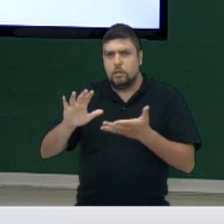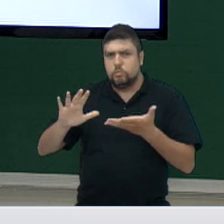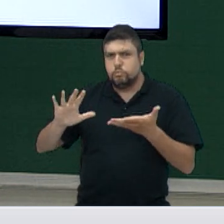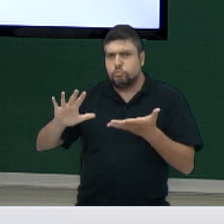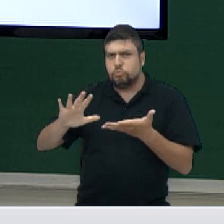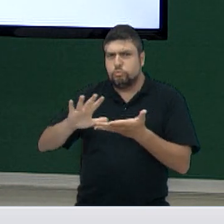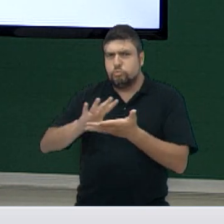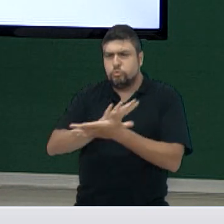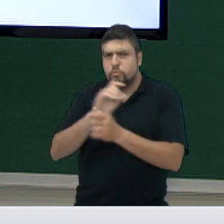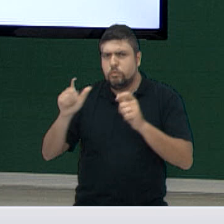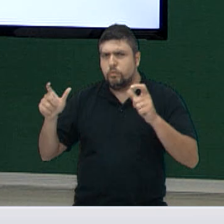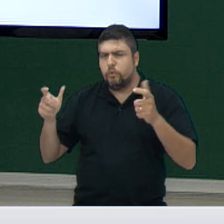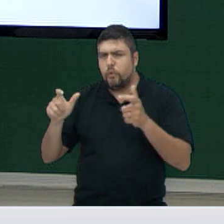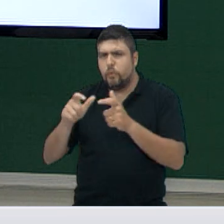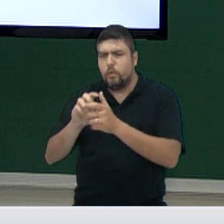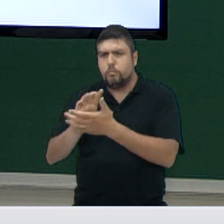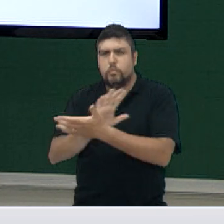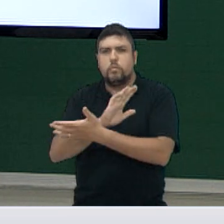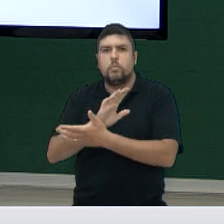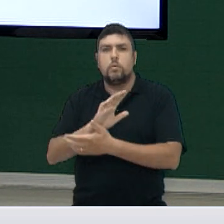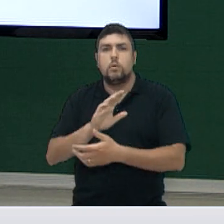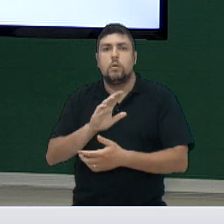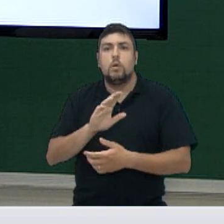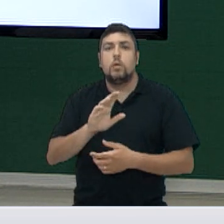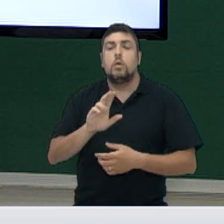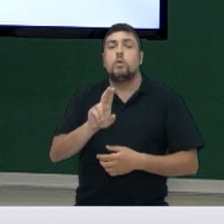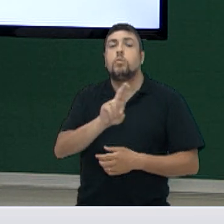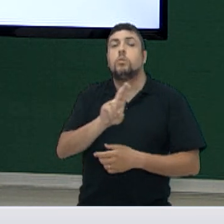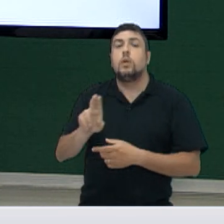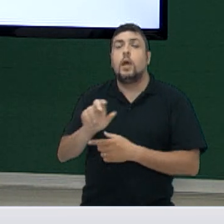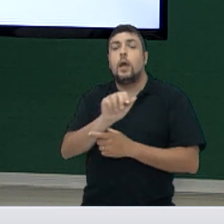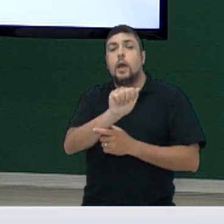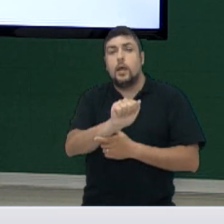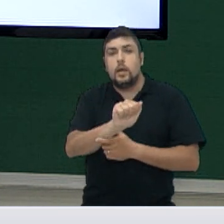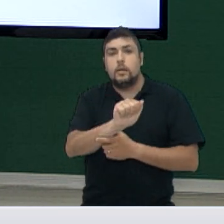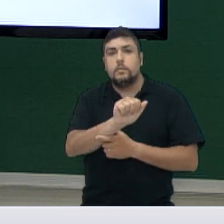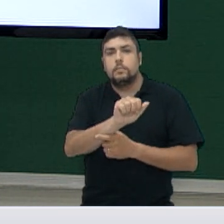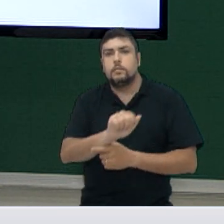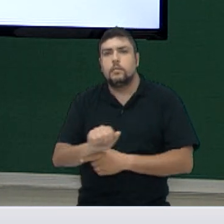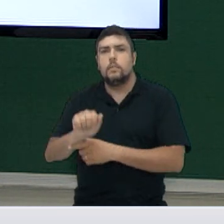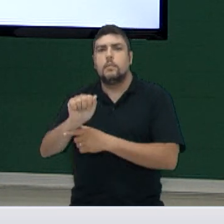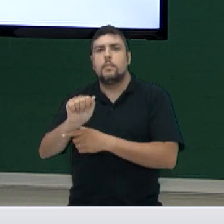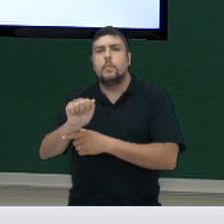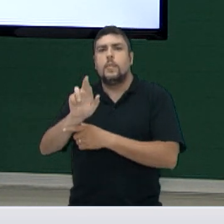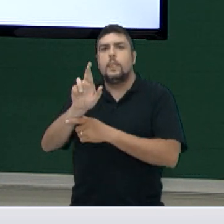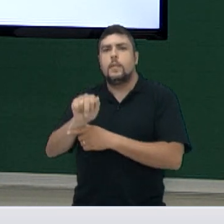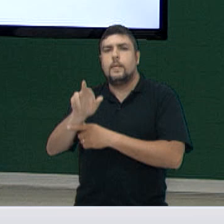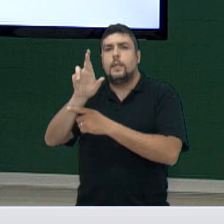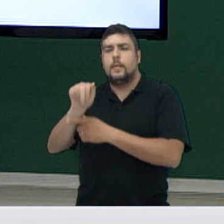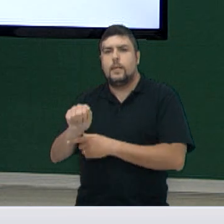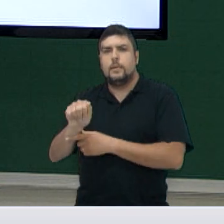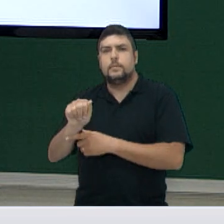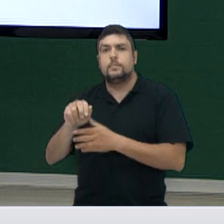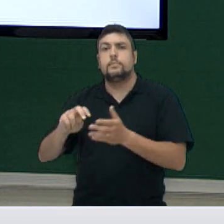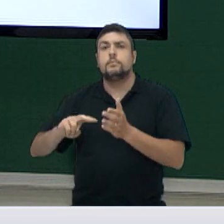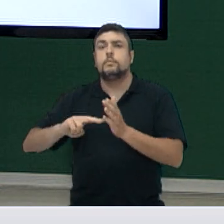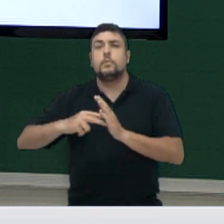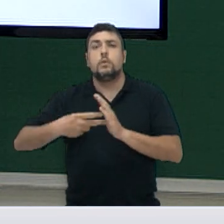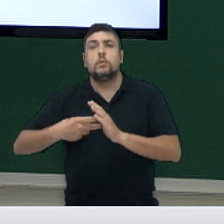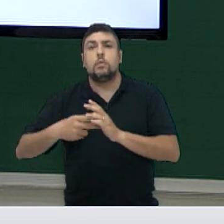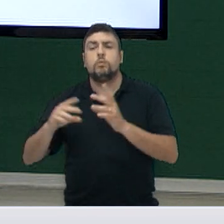extinta, nós vamos chamar de arara, né? Vamos mudar esse nome, porque não tem mais